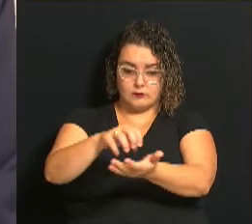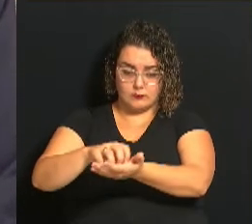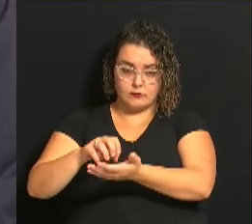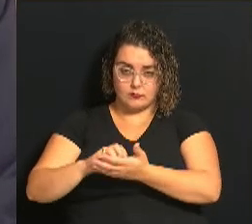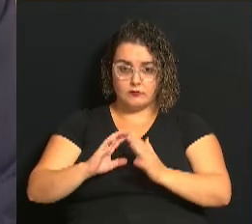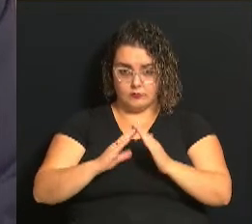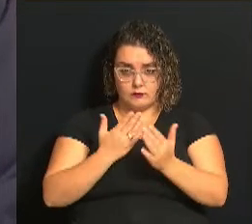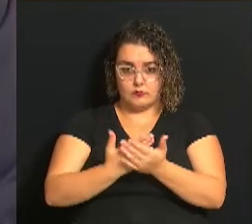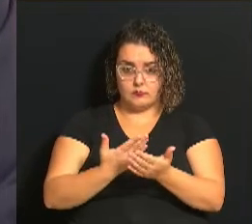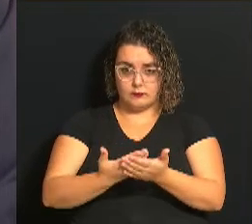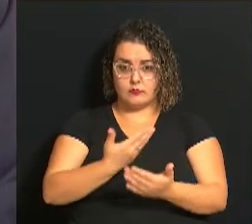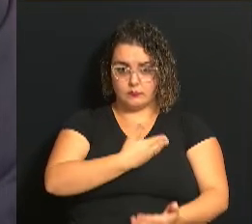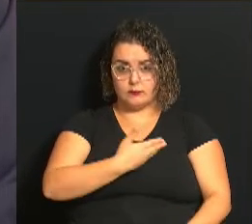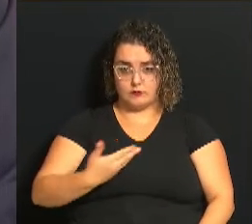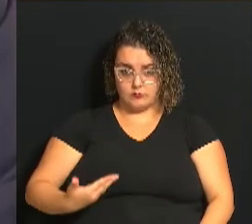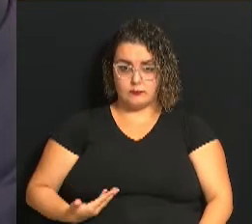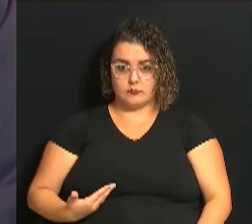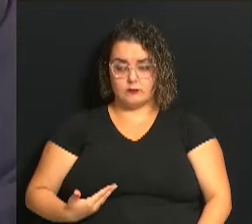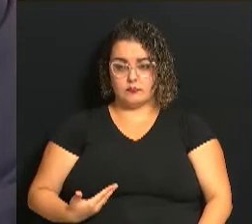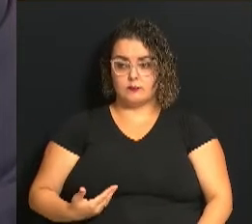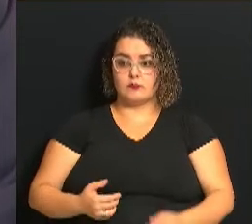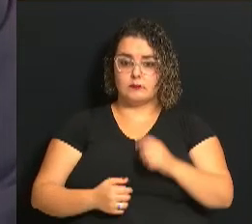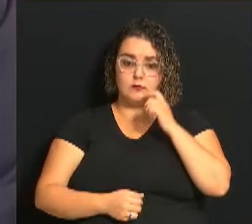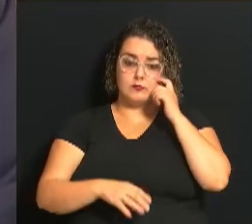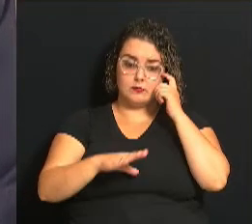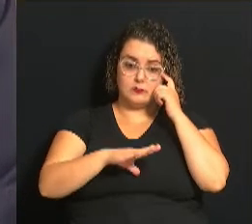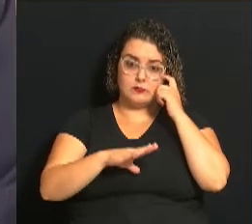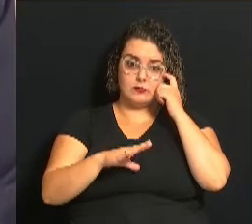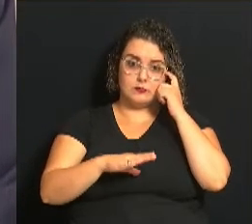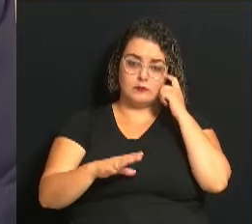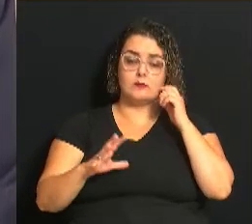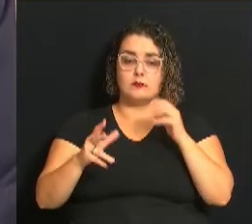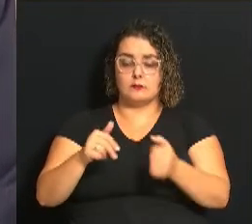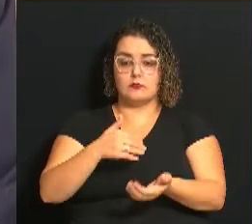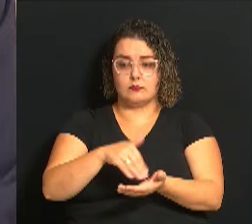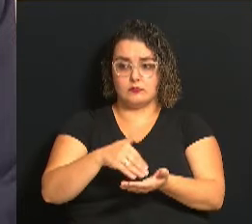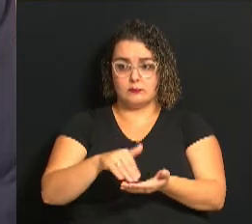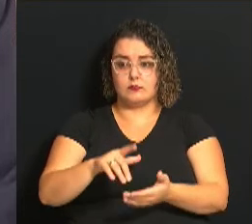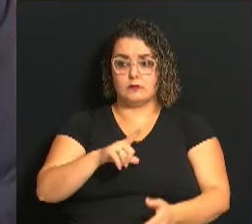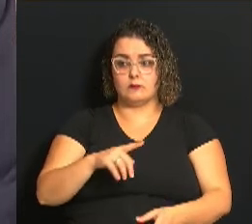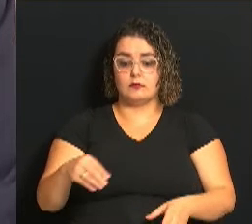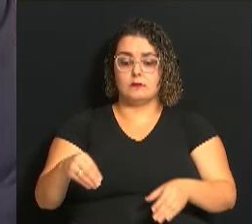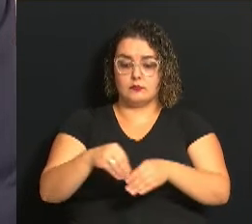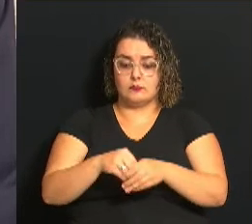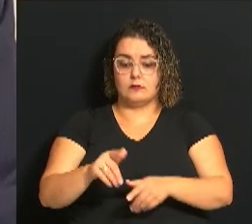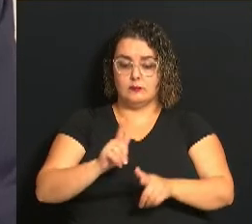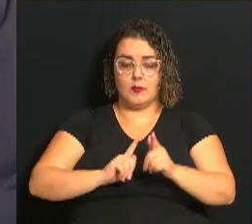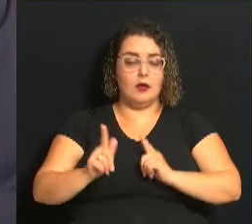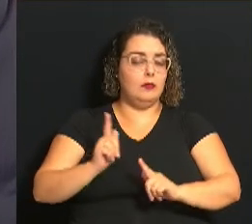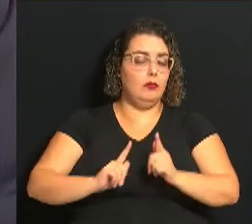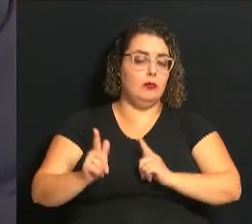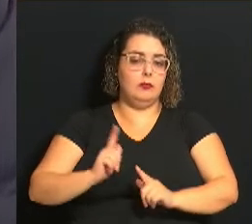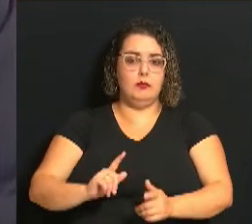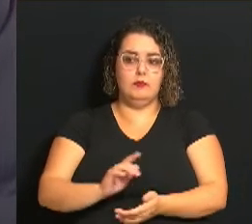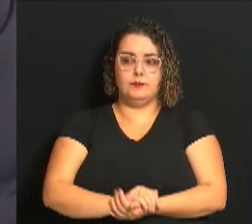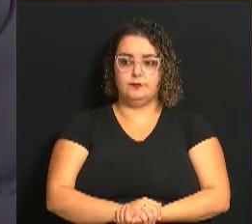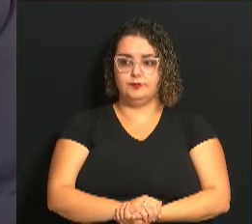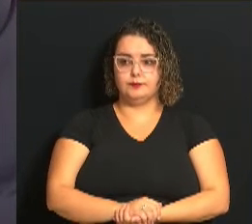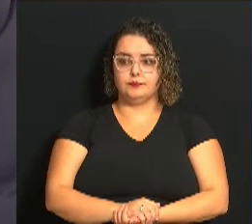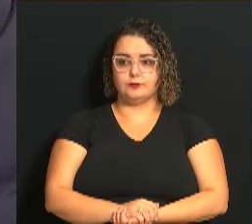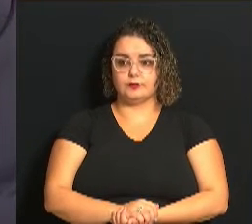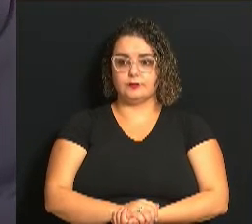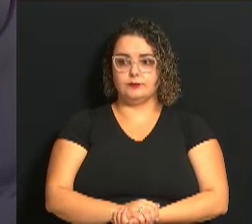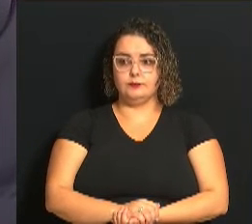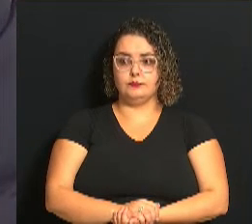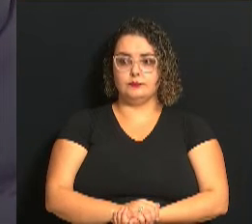nossa organização de estrutura da Secretaria de Educação, todas elas têm na equipe gestora, está previsto ter na equipe